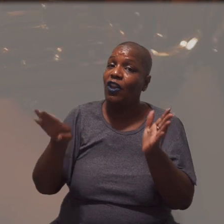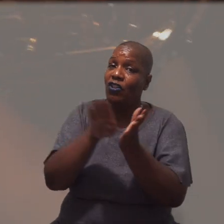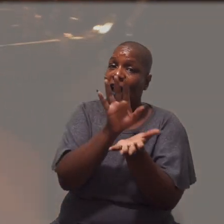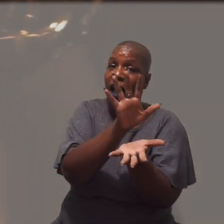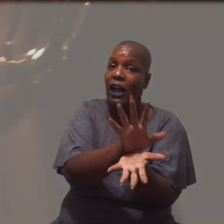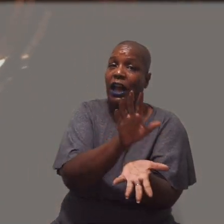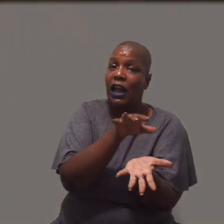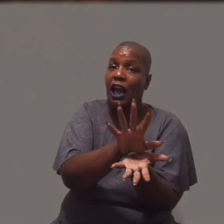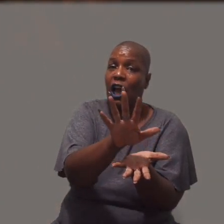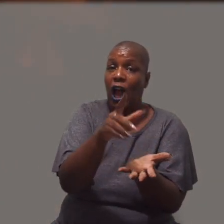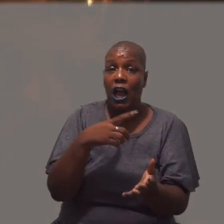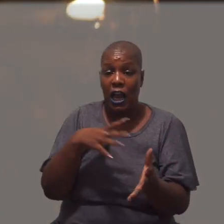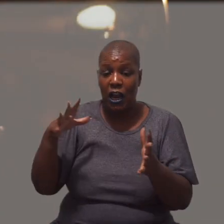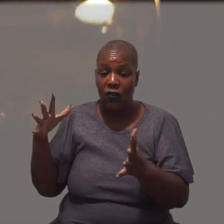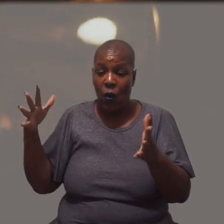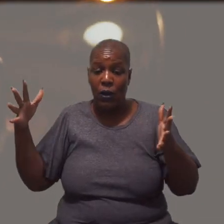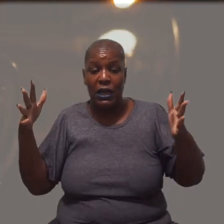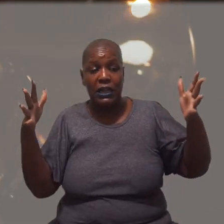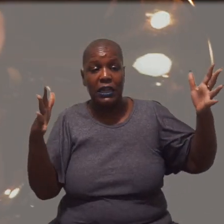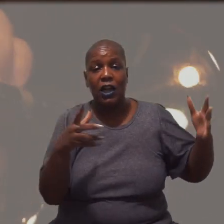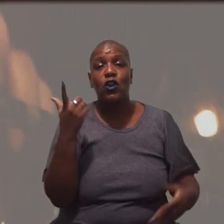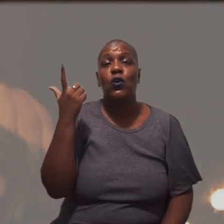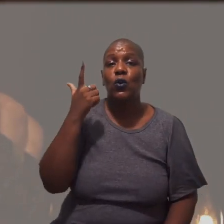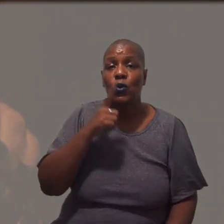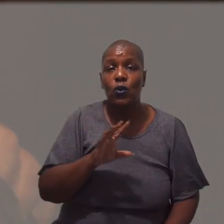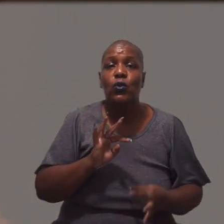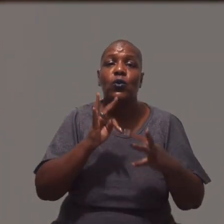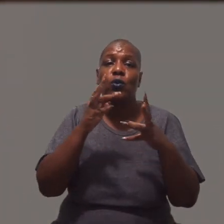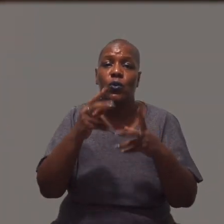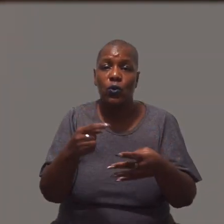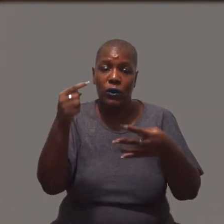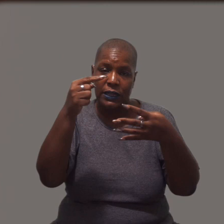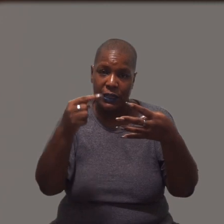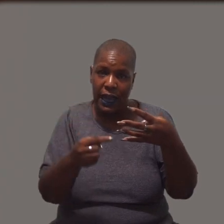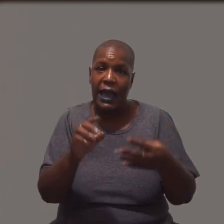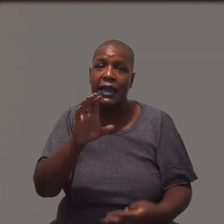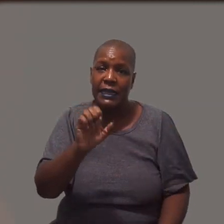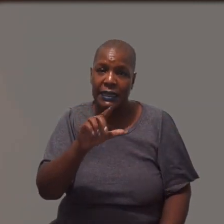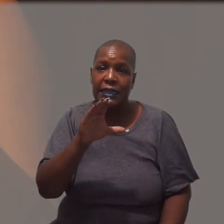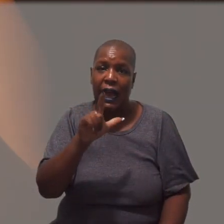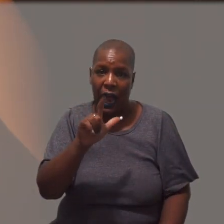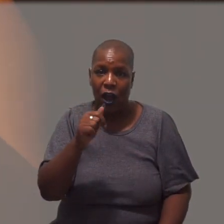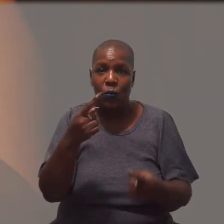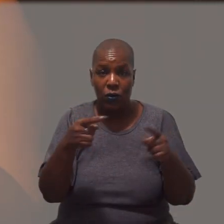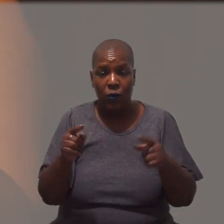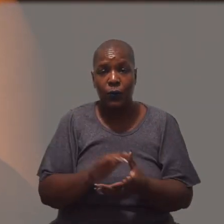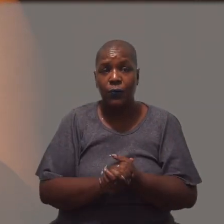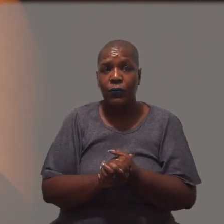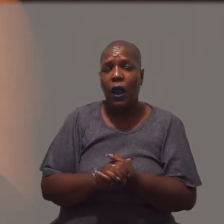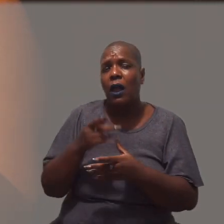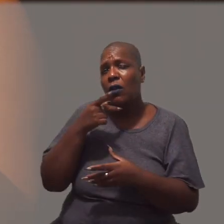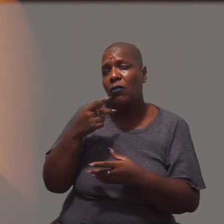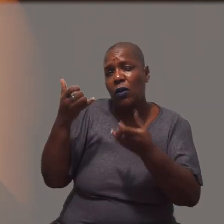chegar na campana. Então, o instrumento vai aumentando de tamanho para que a gente consiga tocar todas as notas da escala. Falando um